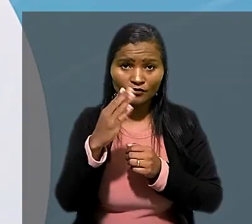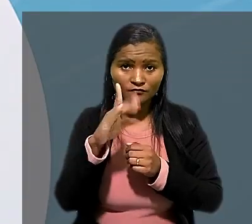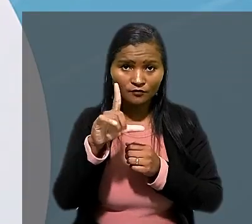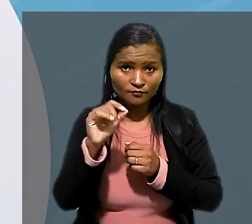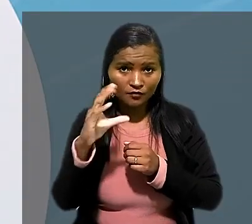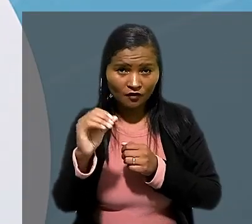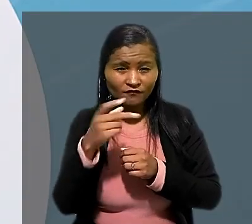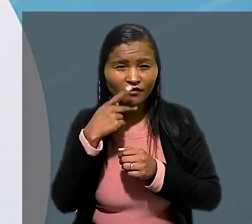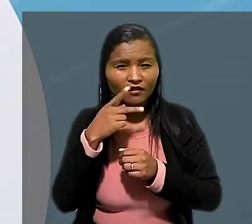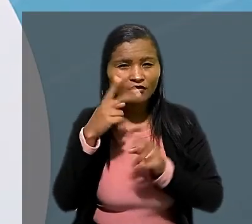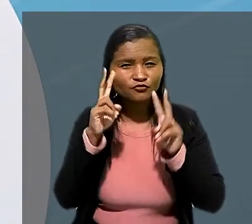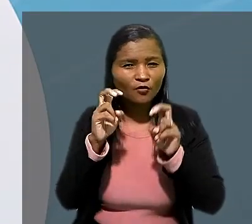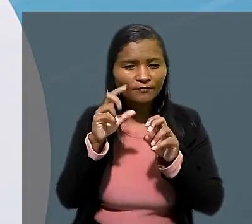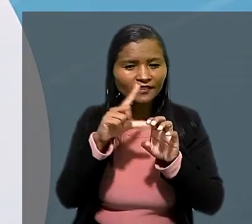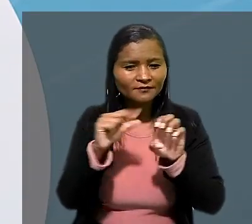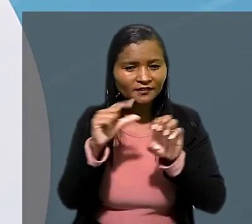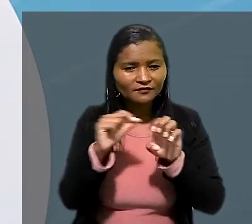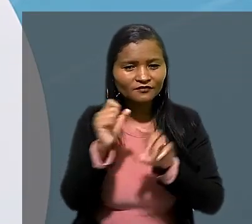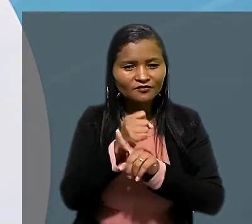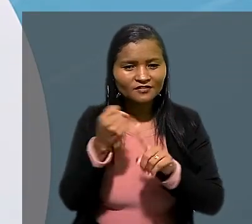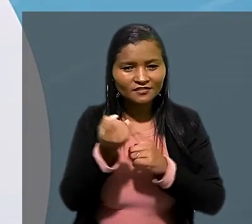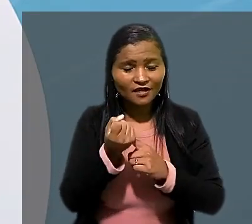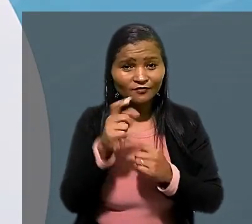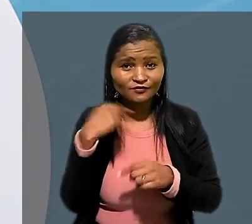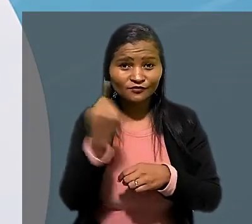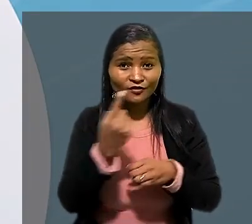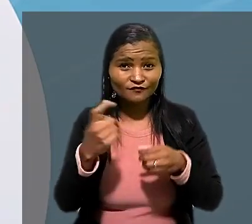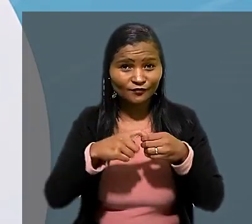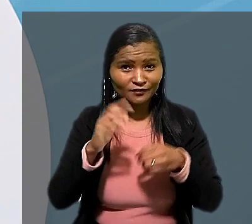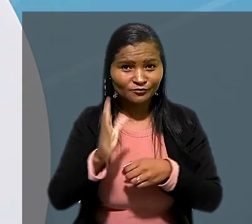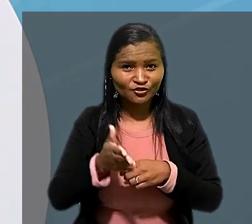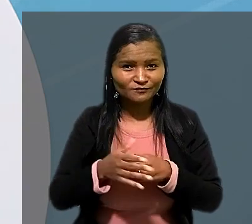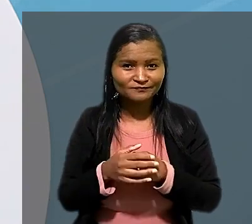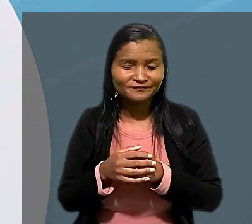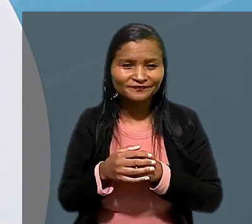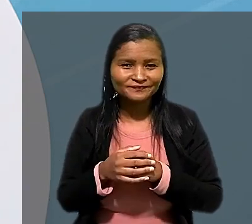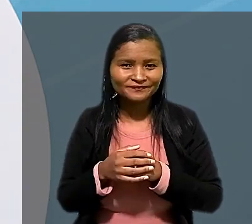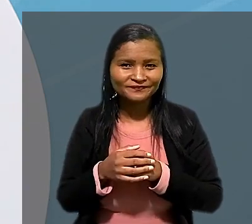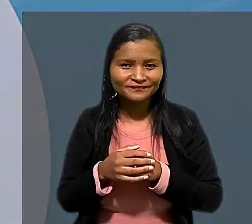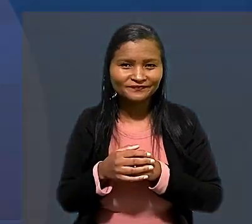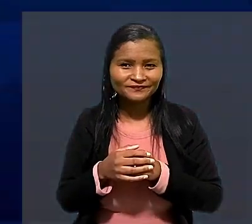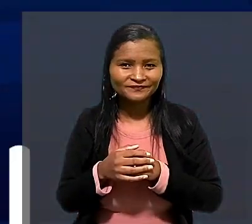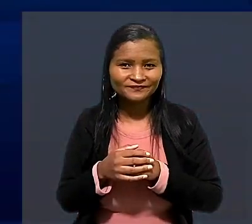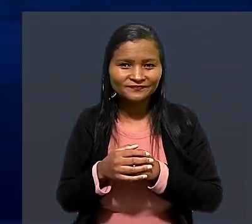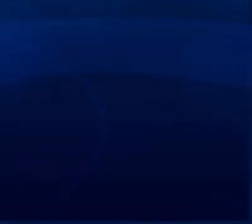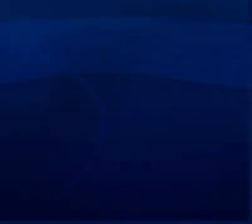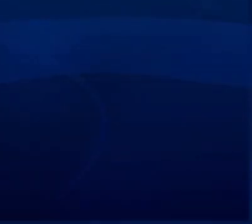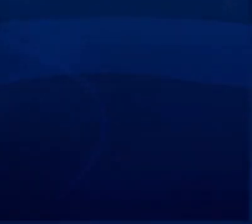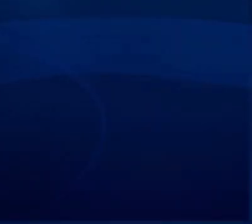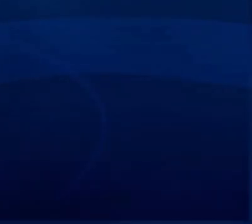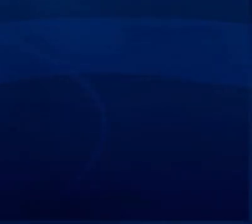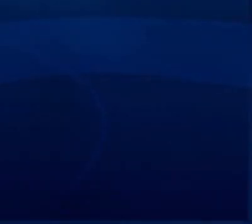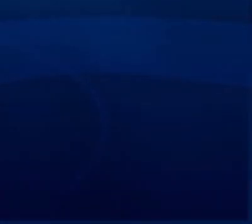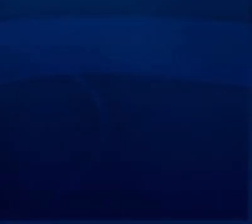E no próximo bloco vamos falar de empreendedorismo social. A gente volta em instantes.